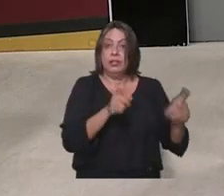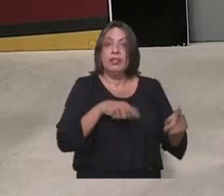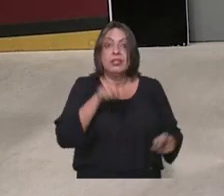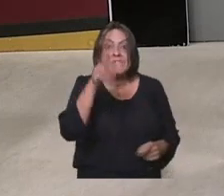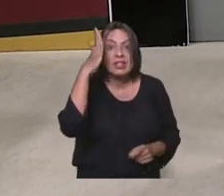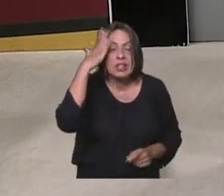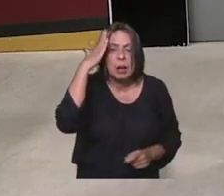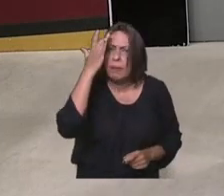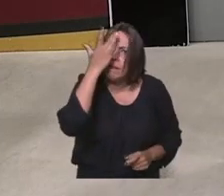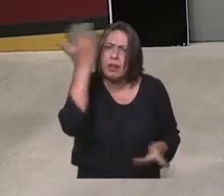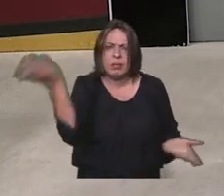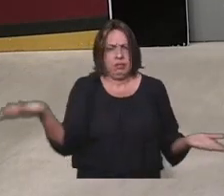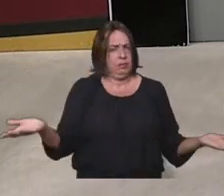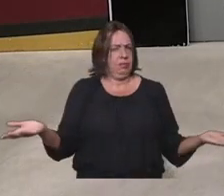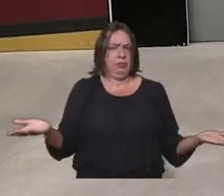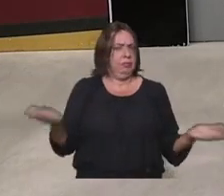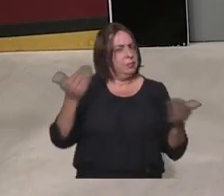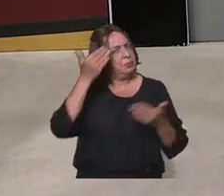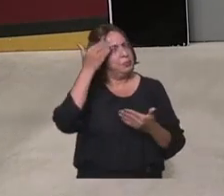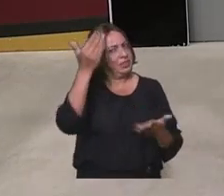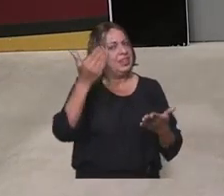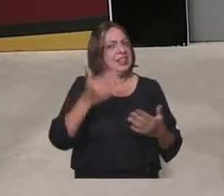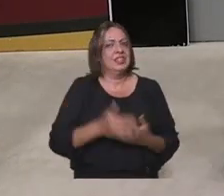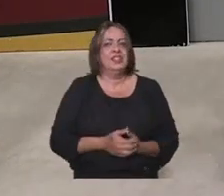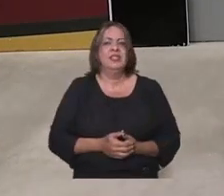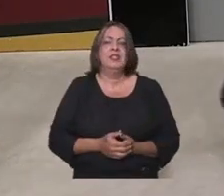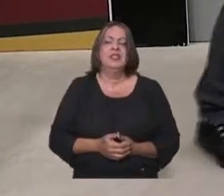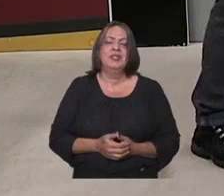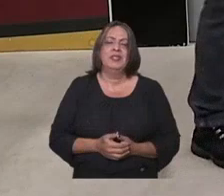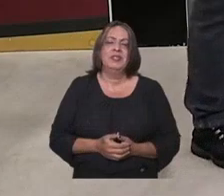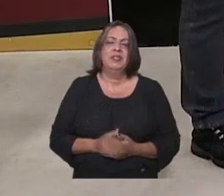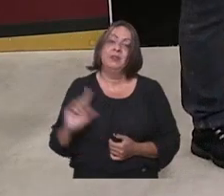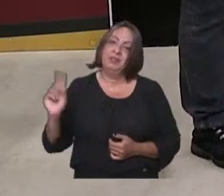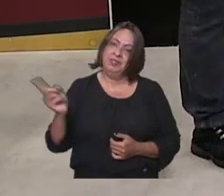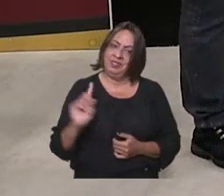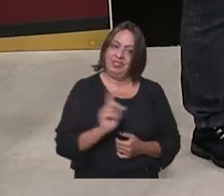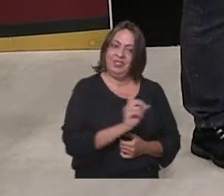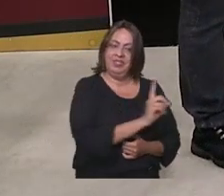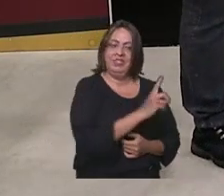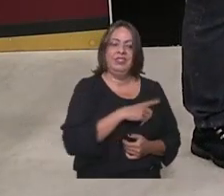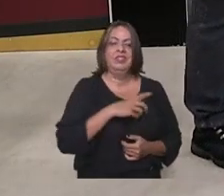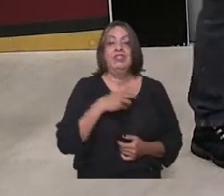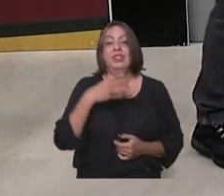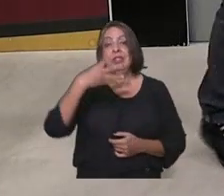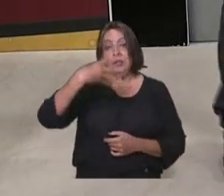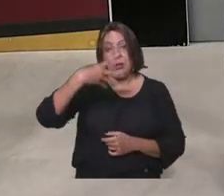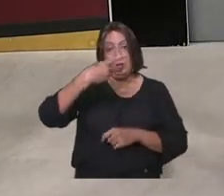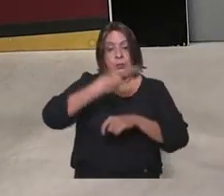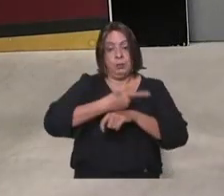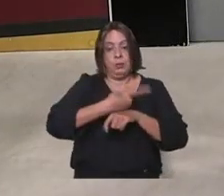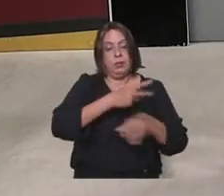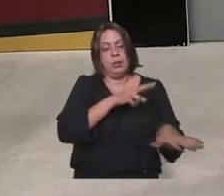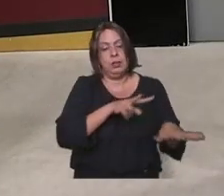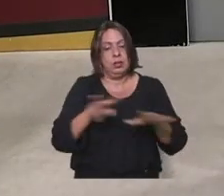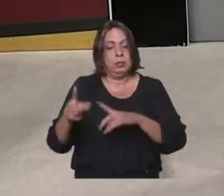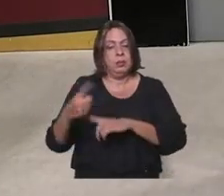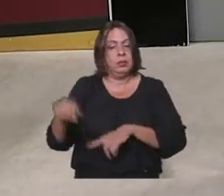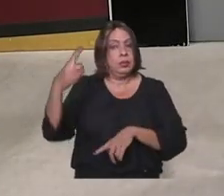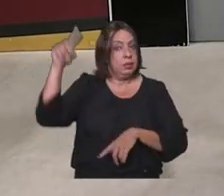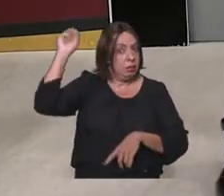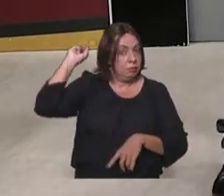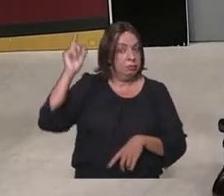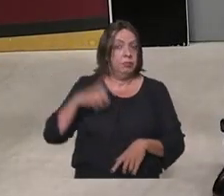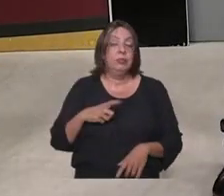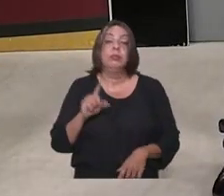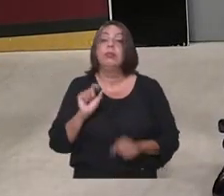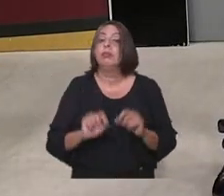sabe que é fácil, fácil adquirir. Obrigada, viu, obrigado, Valesca. Vamos falar agora do quarto prêmio da semana passada? Ah, vamos sim, gente. Ó, o quarto prêmio da semana